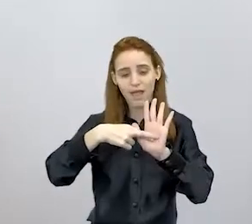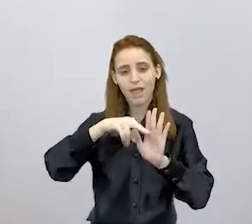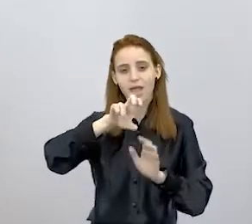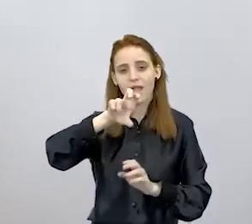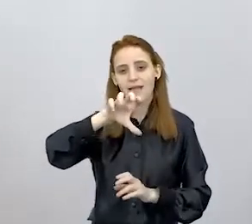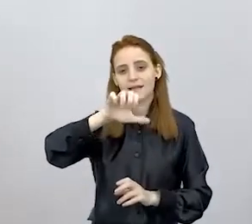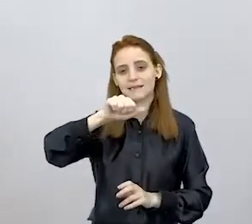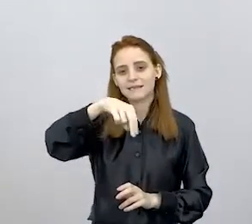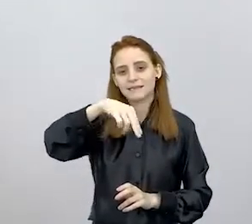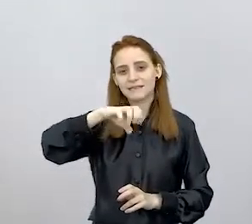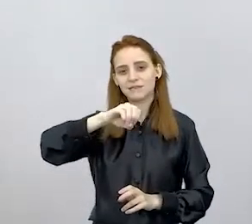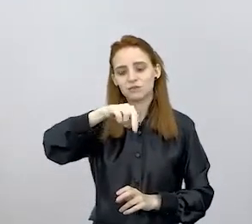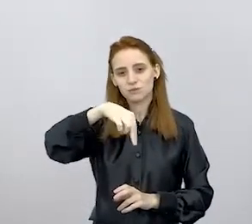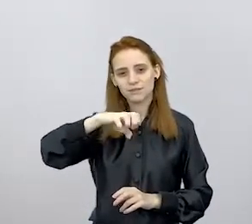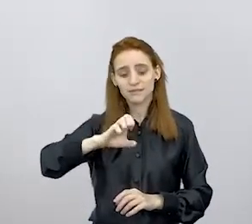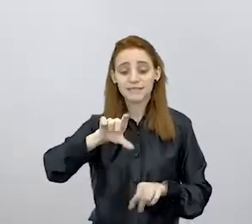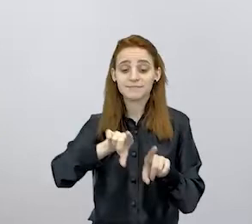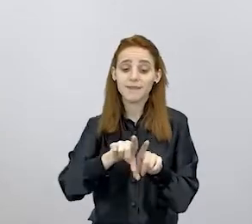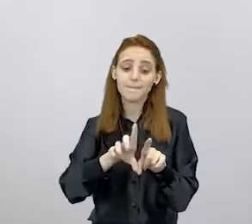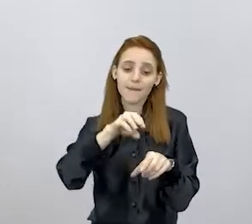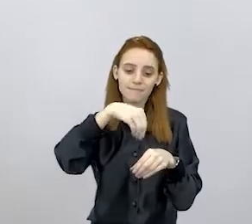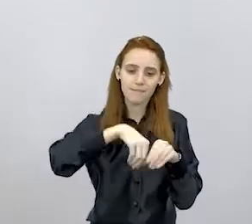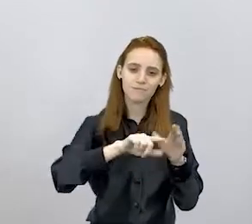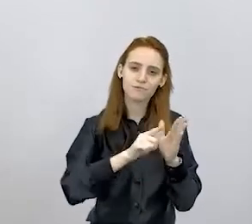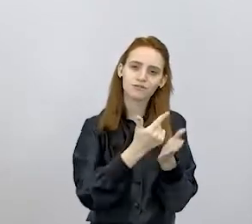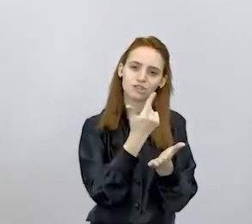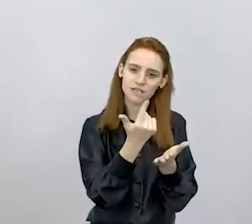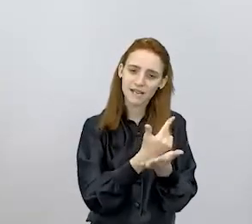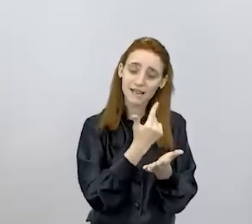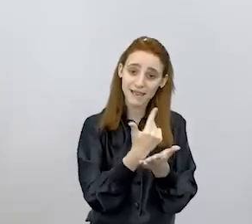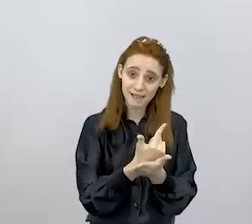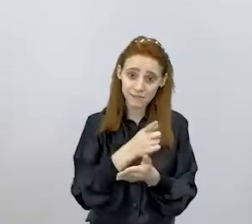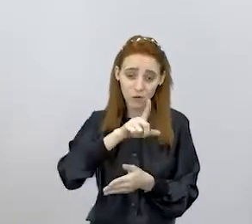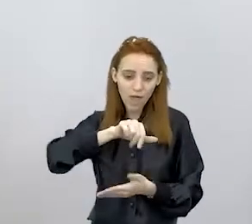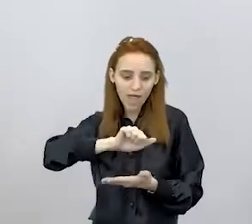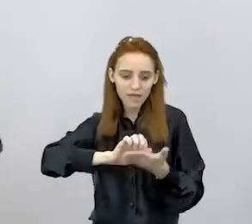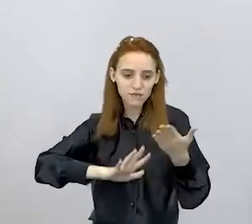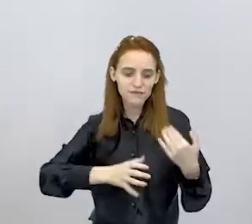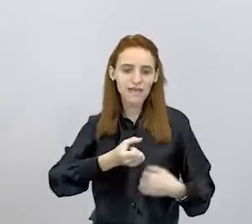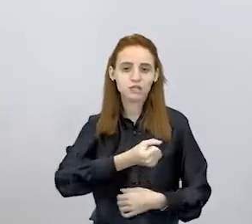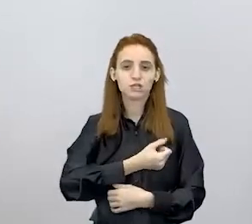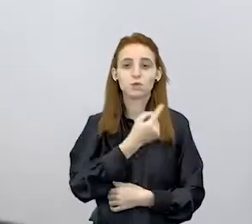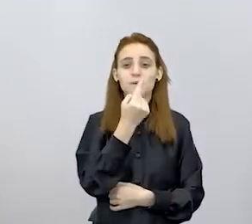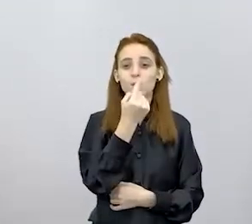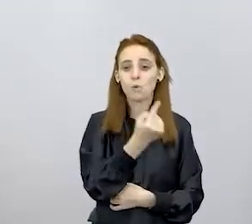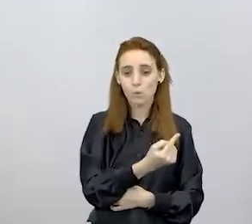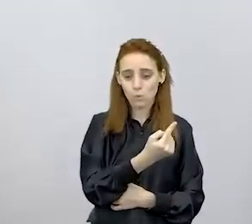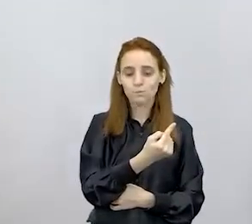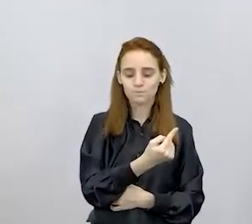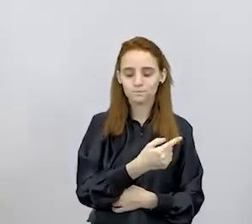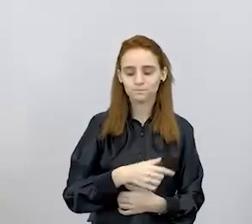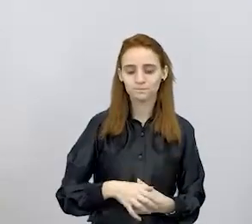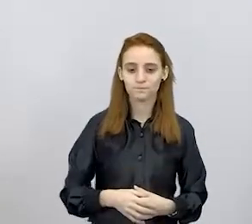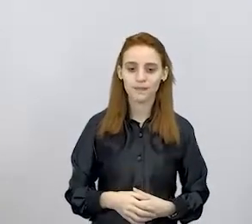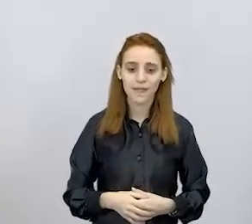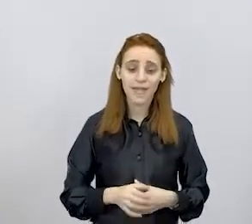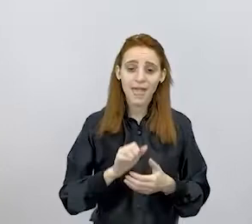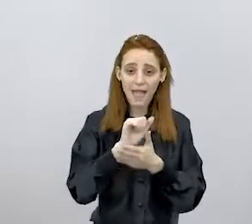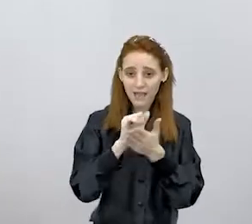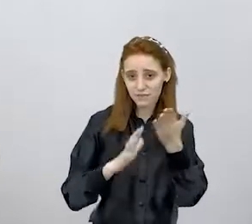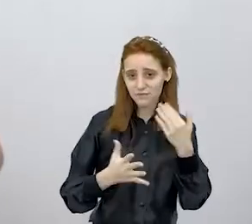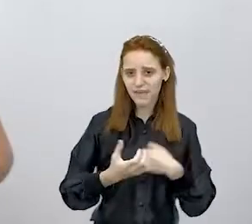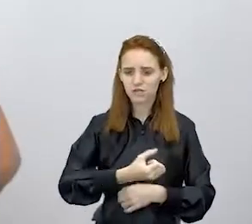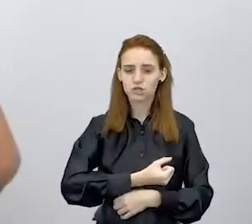em livros. Esta foi a atividade 1, porque aí no final terminamos com o questionamento: que relações há entre cultura e literatura? Na atividade 2,